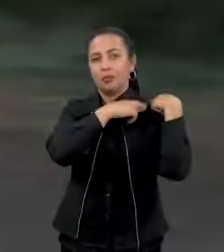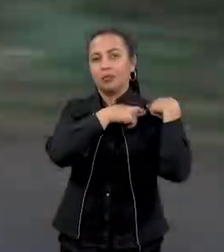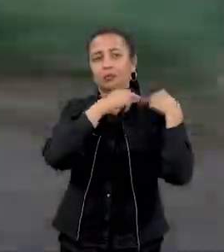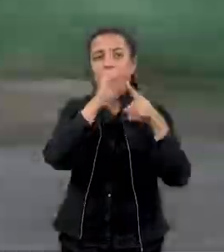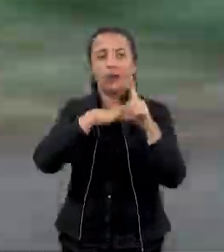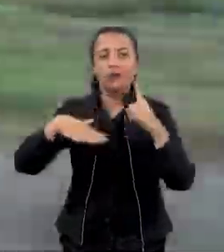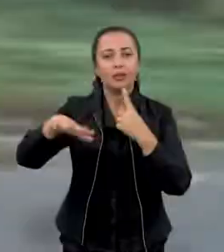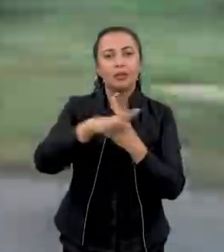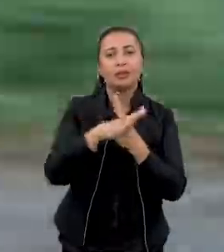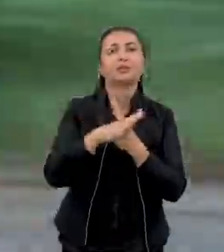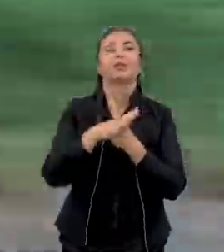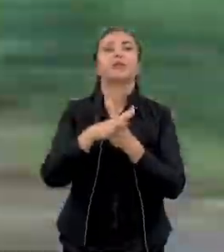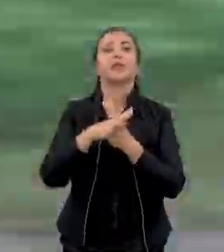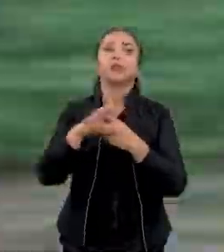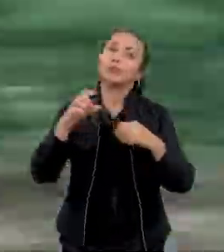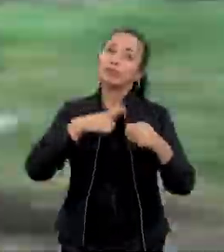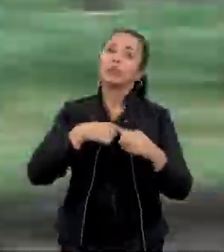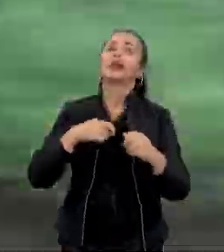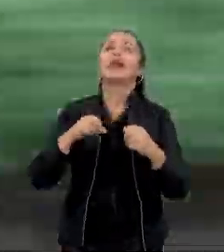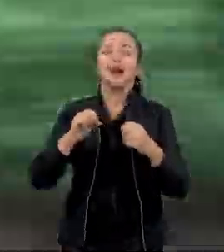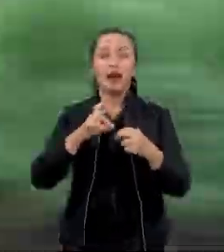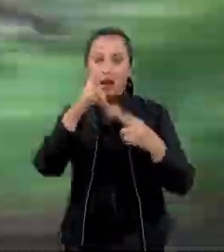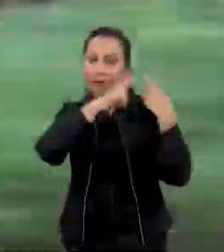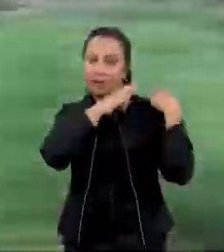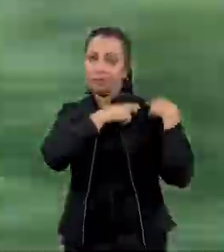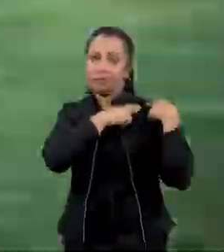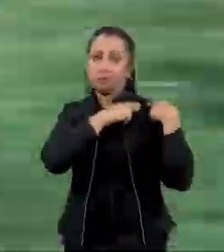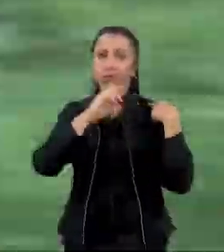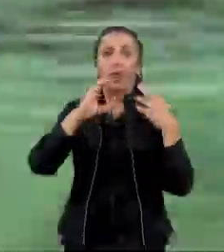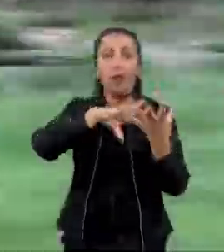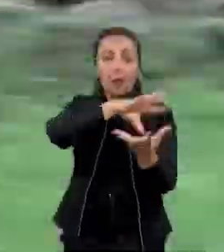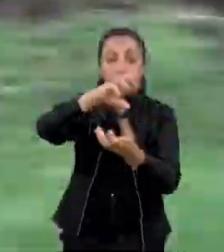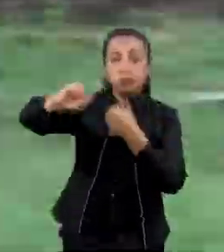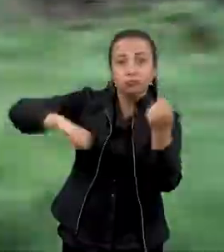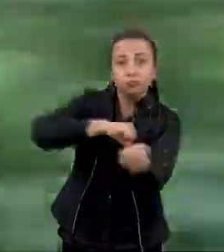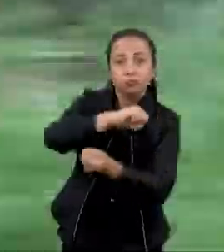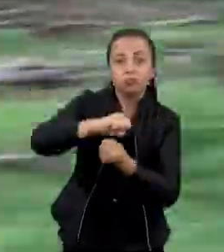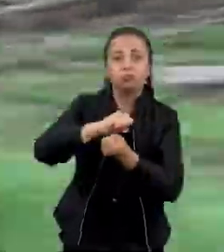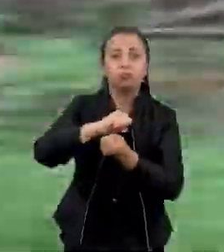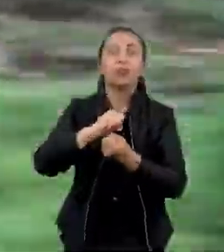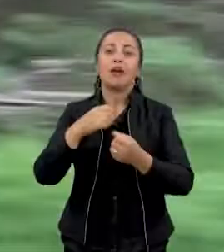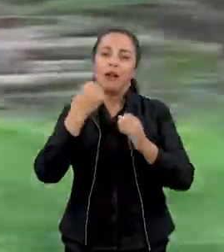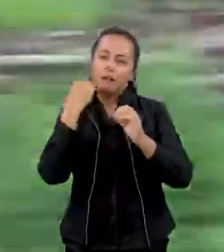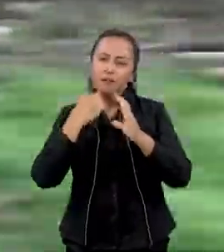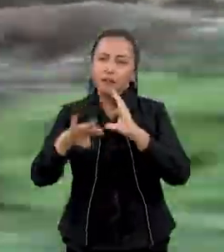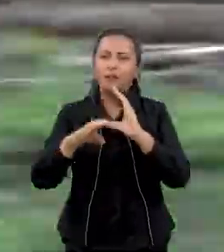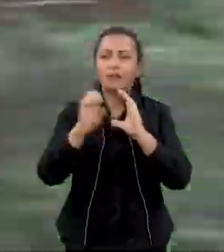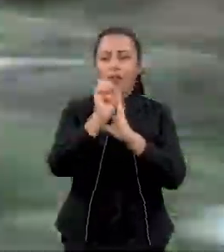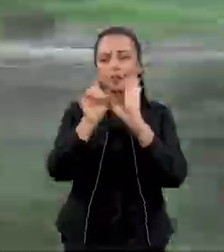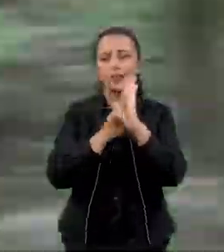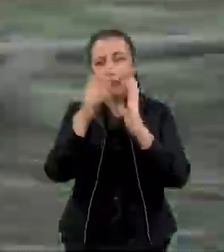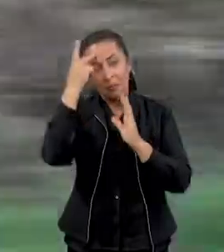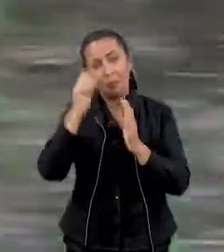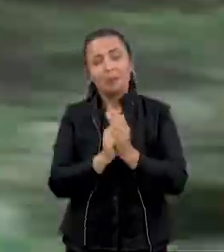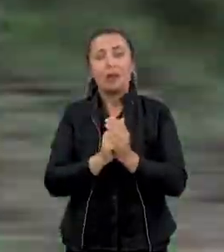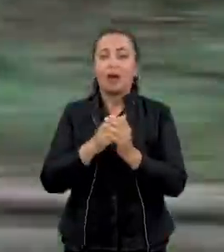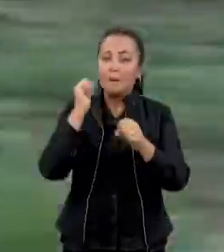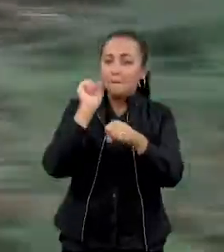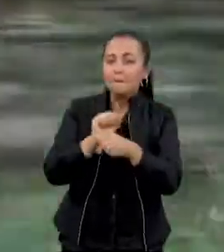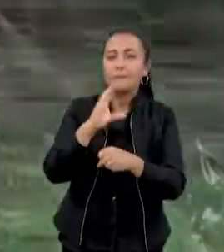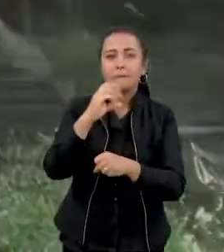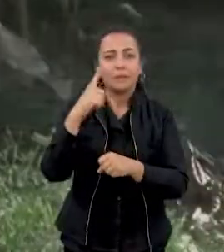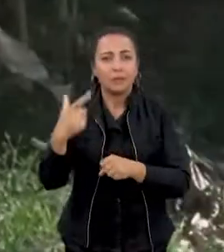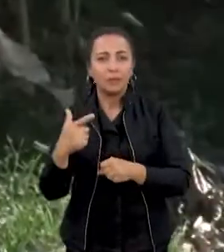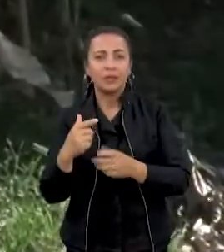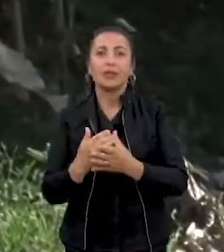responsabilidade ambiental, com a responsabilidade pela sustentabilidade pelo planeta, lançam edital para neutralizar esses carbono